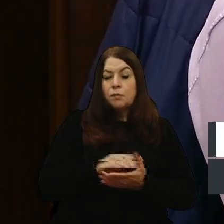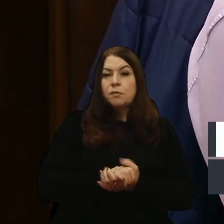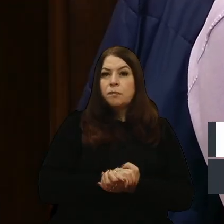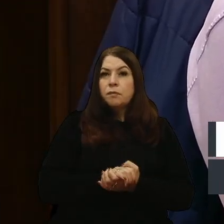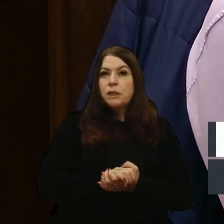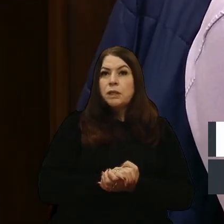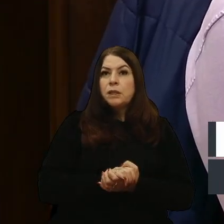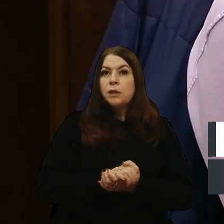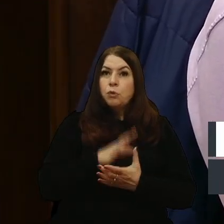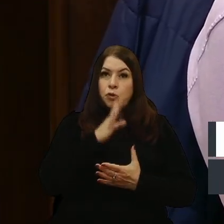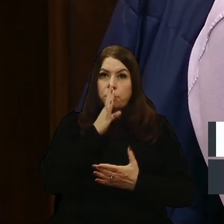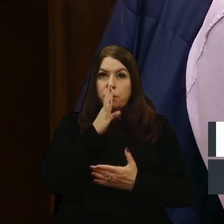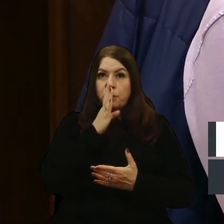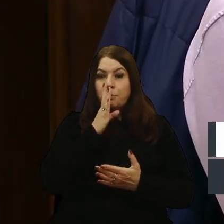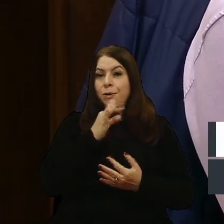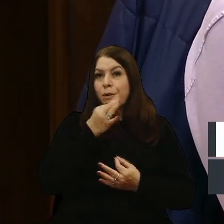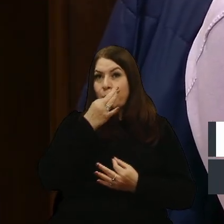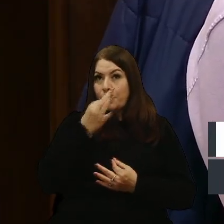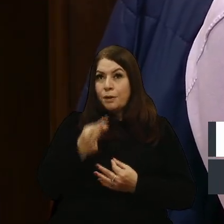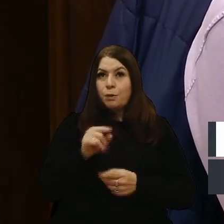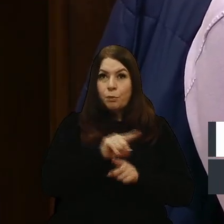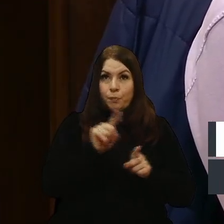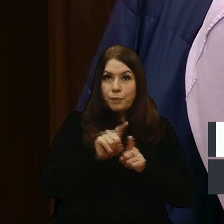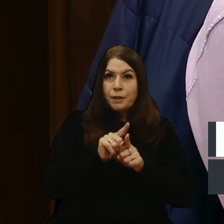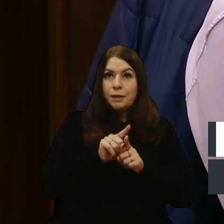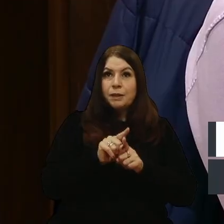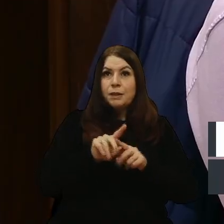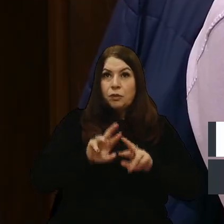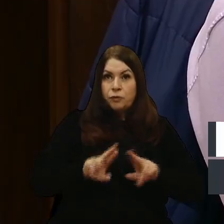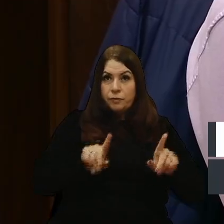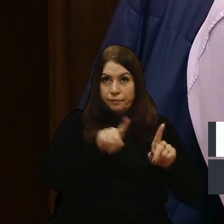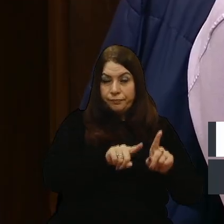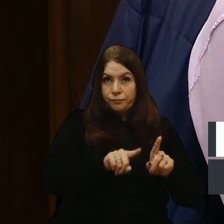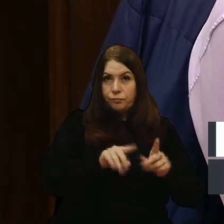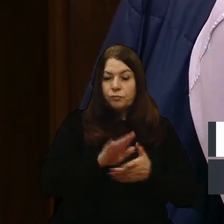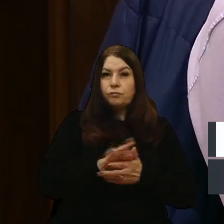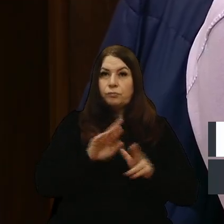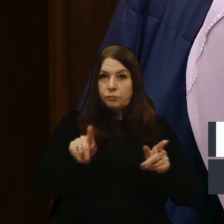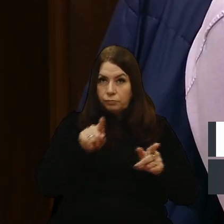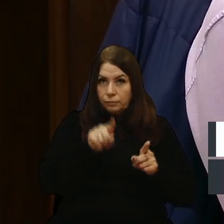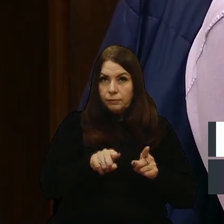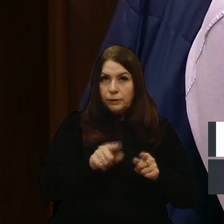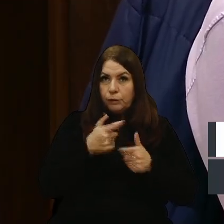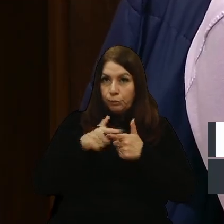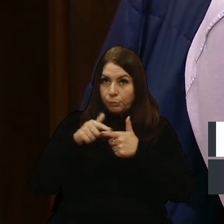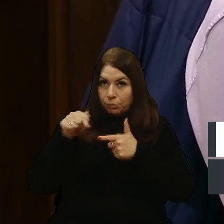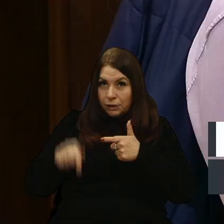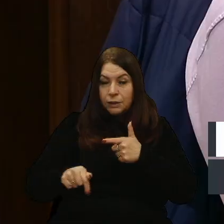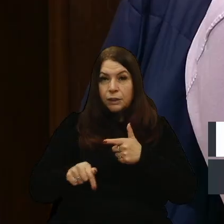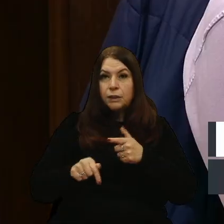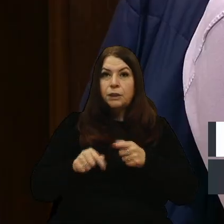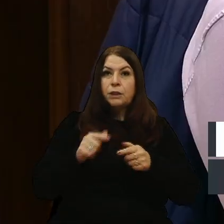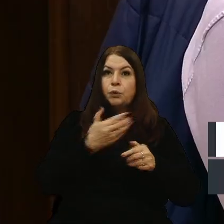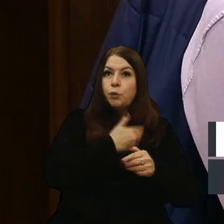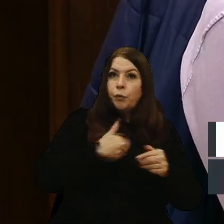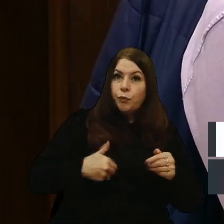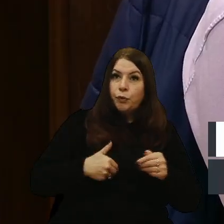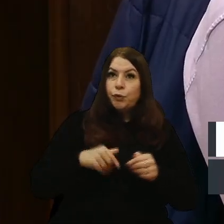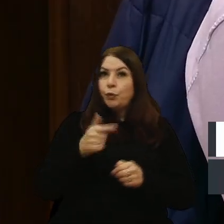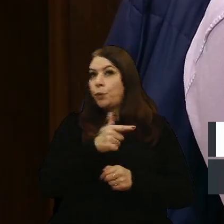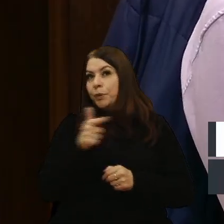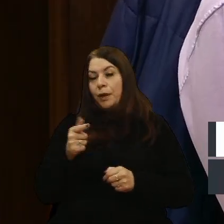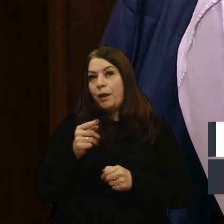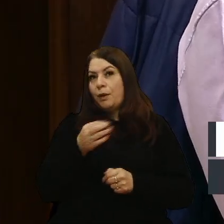admiro muito quem tem posição, em que pese a posição ser divergente. E o problema aqui nessa casa e no governo é quando não se